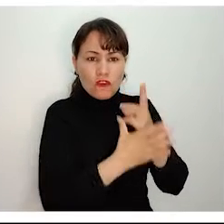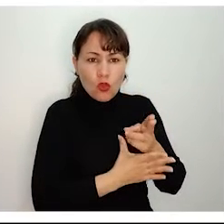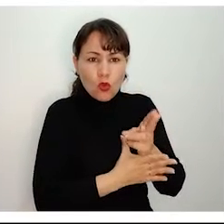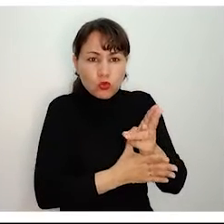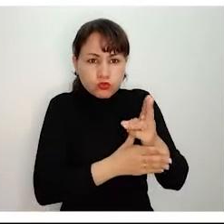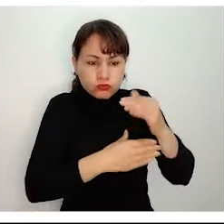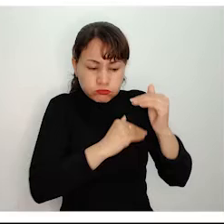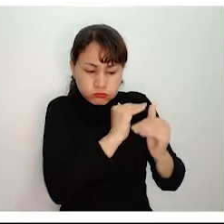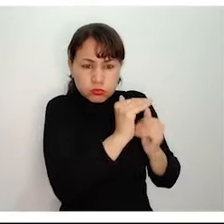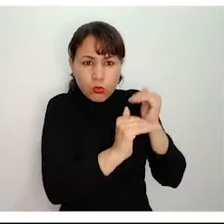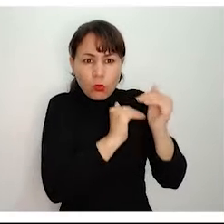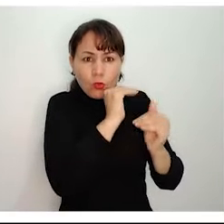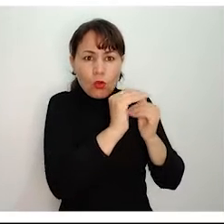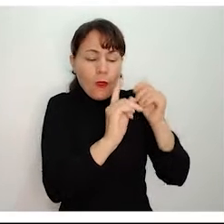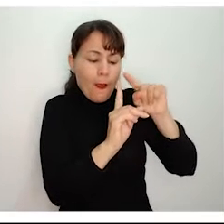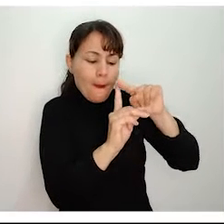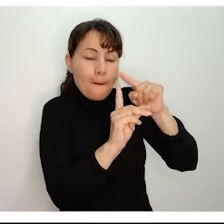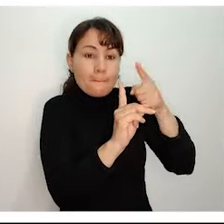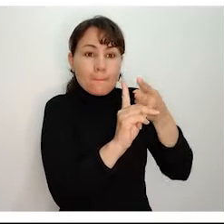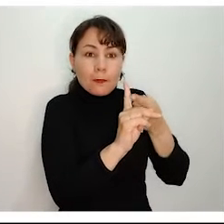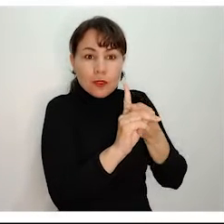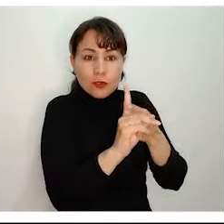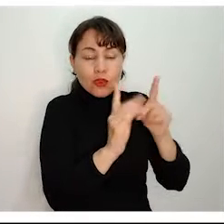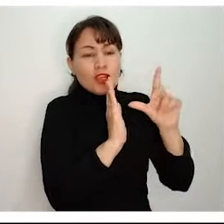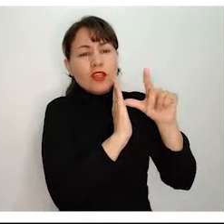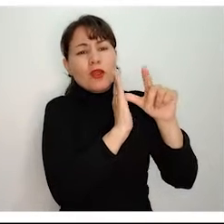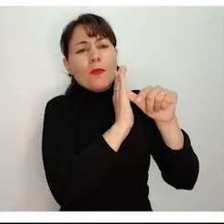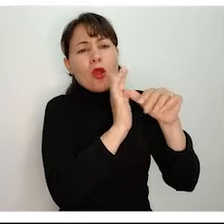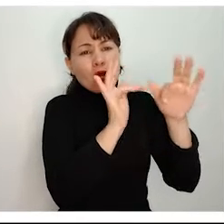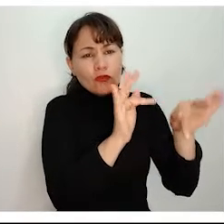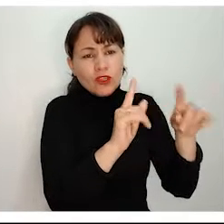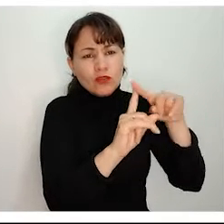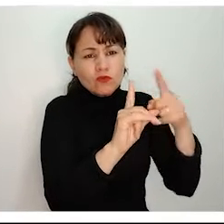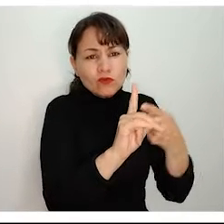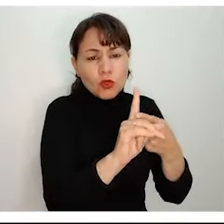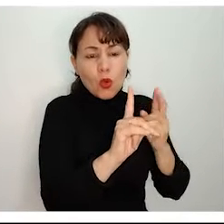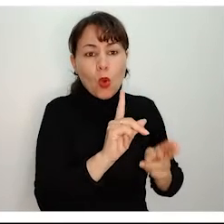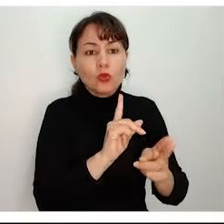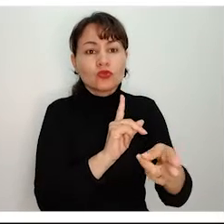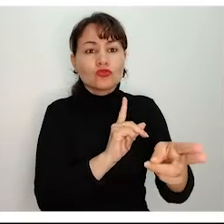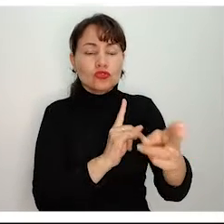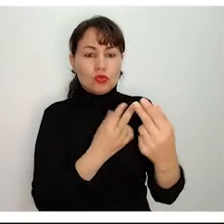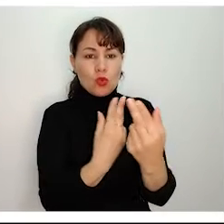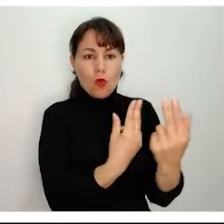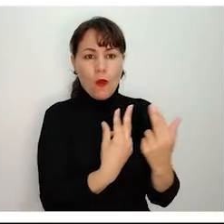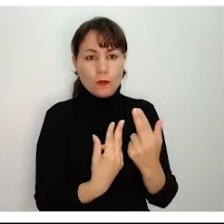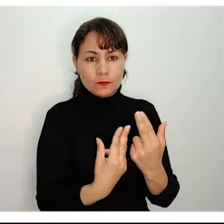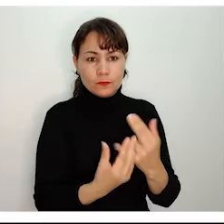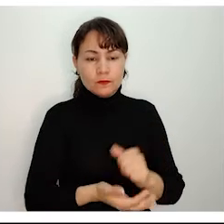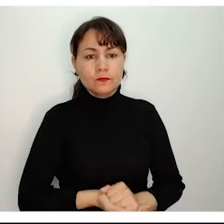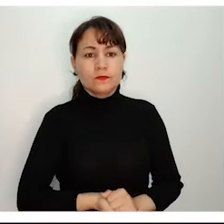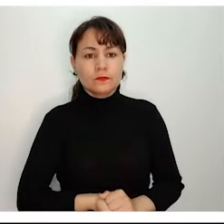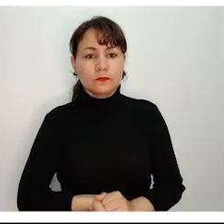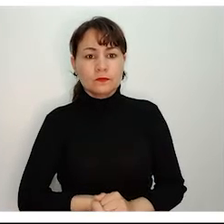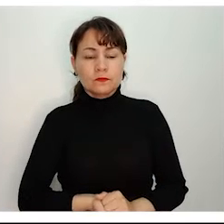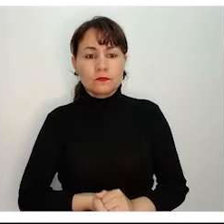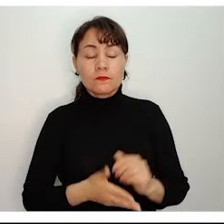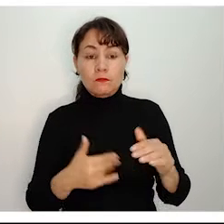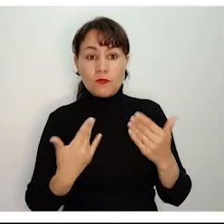vai continuar em desenvolvimento ainda durante a gestação e depois da gestação também.